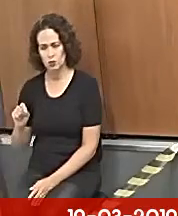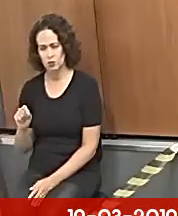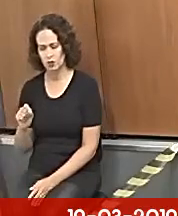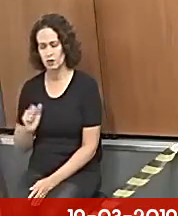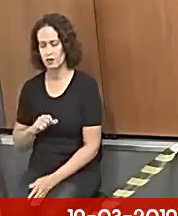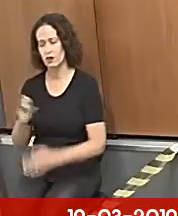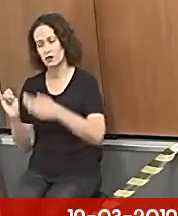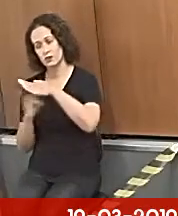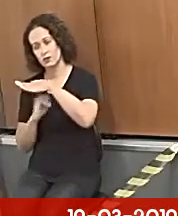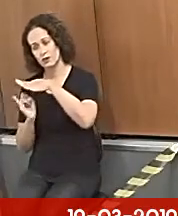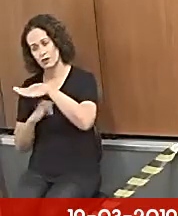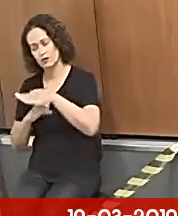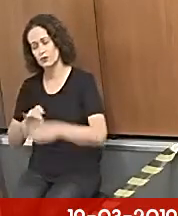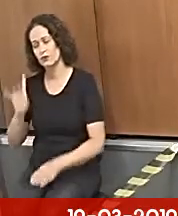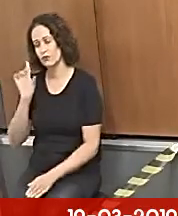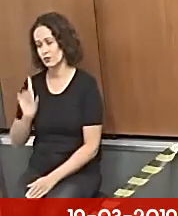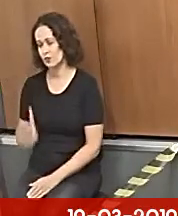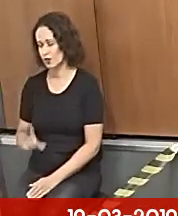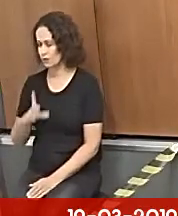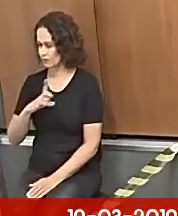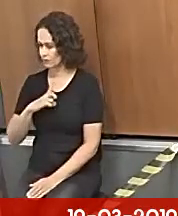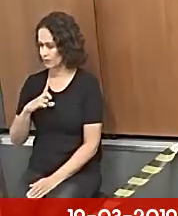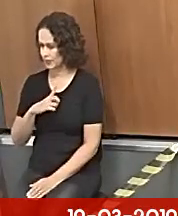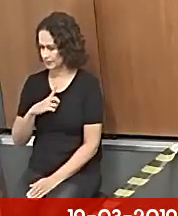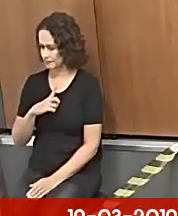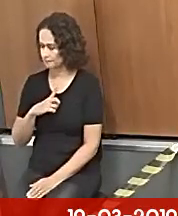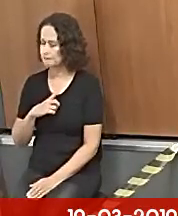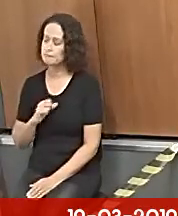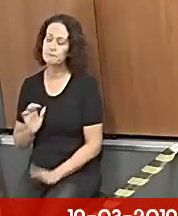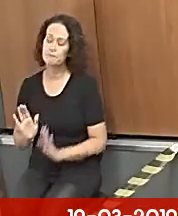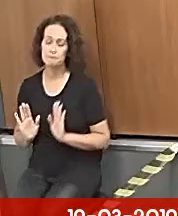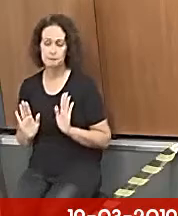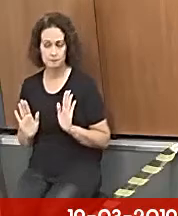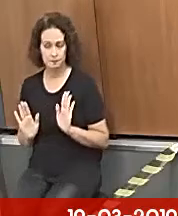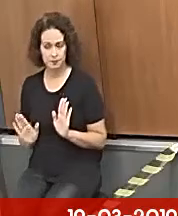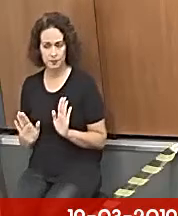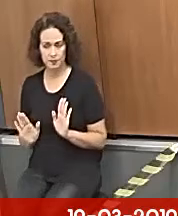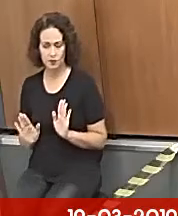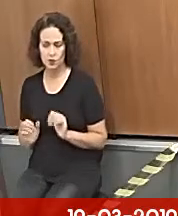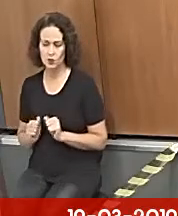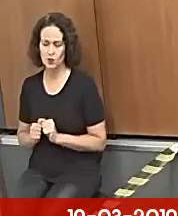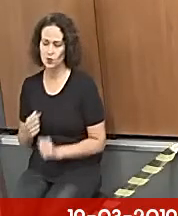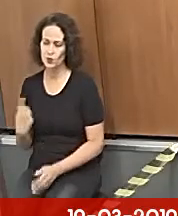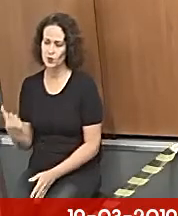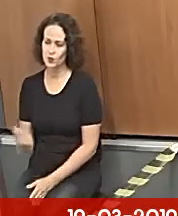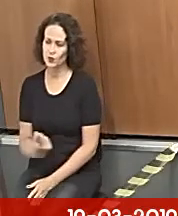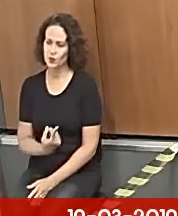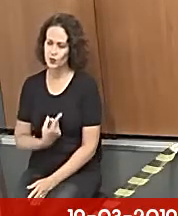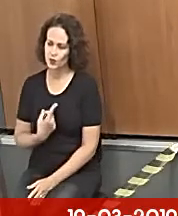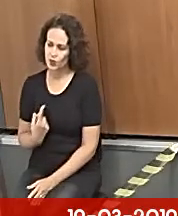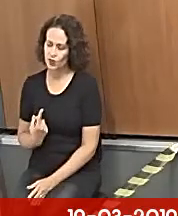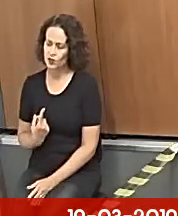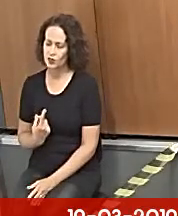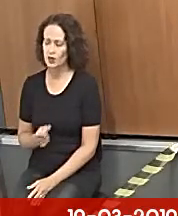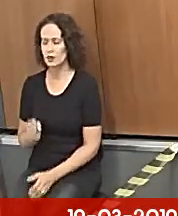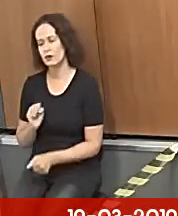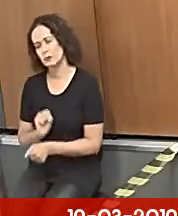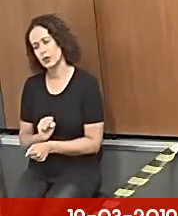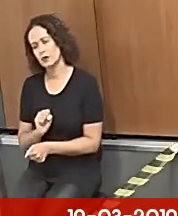entidades dão direito que a gente tem mas eu acho que a gente não deve ficar esperando